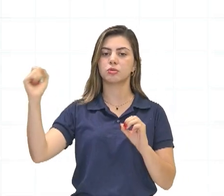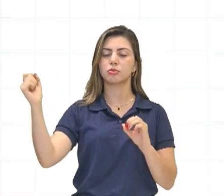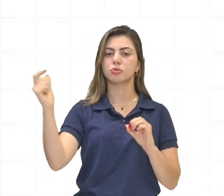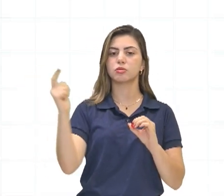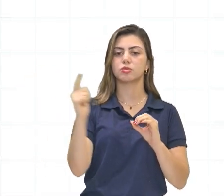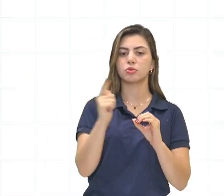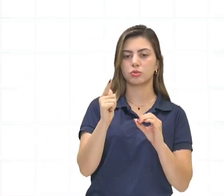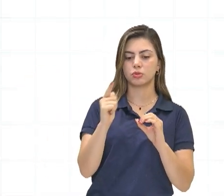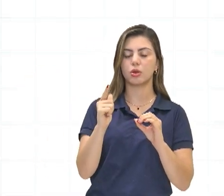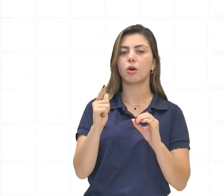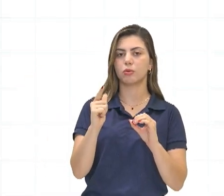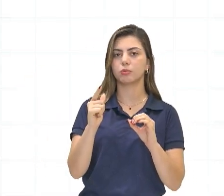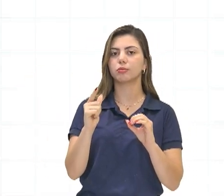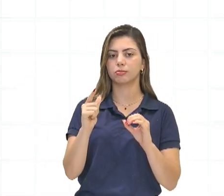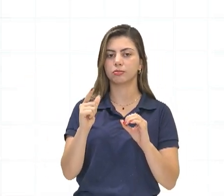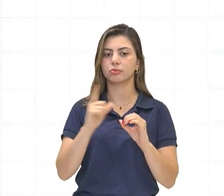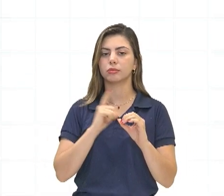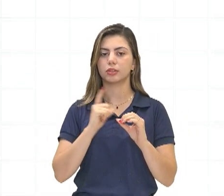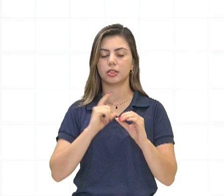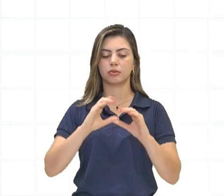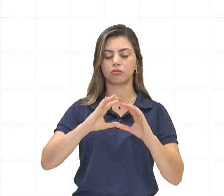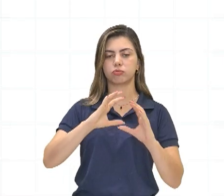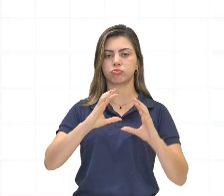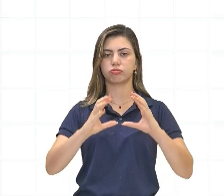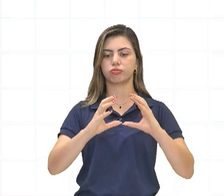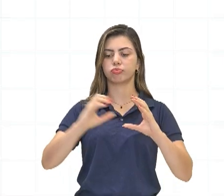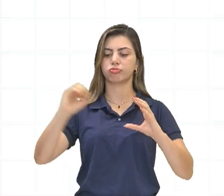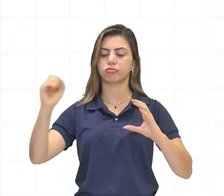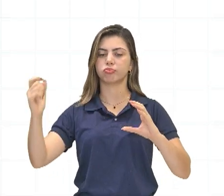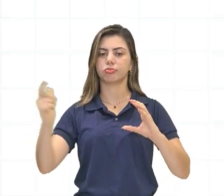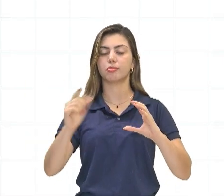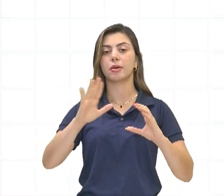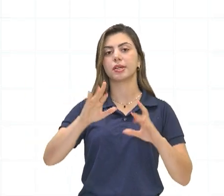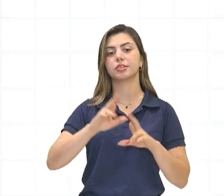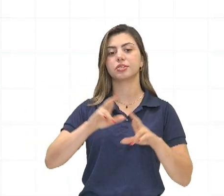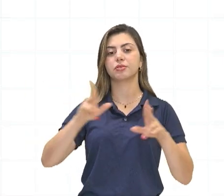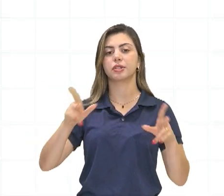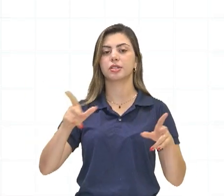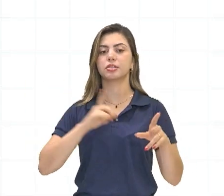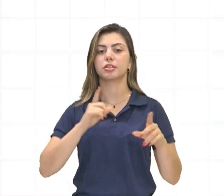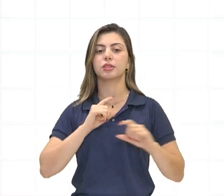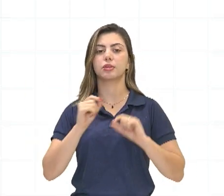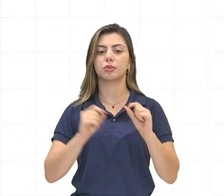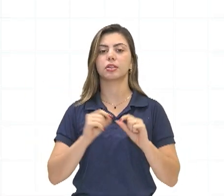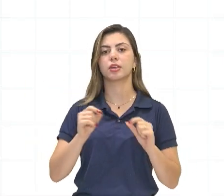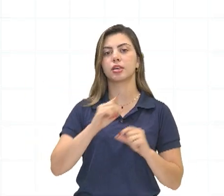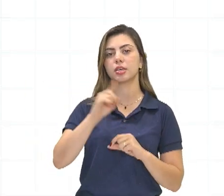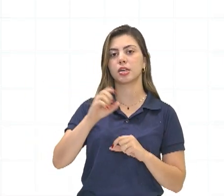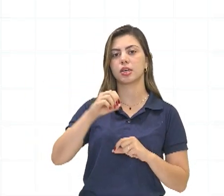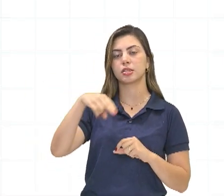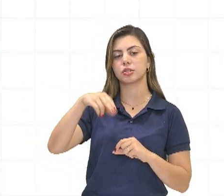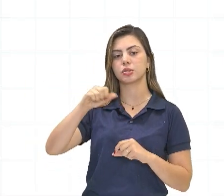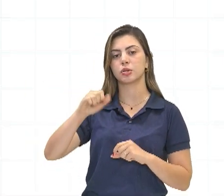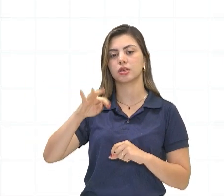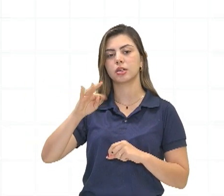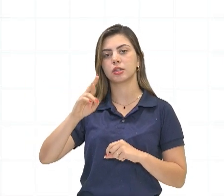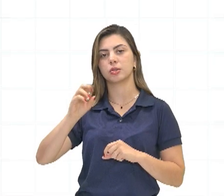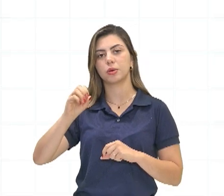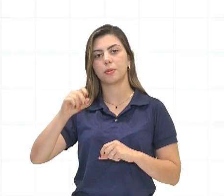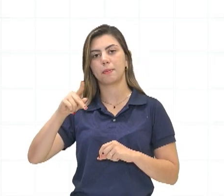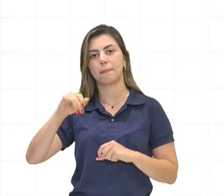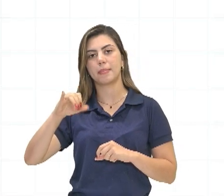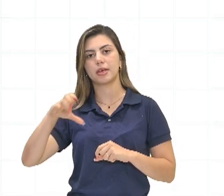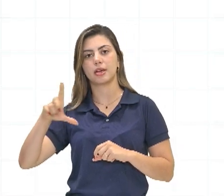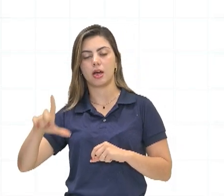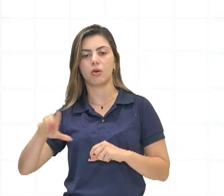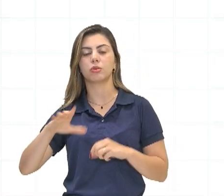né? Diferente da maneira como atinge na zona tropical, que é perpendicular, e